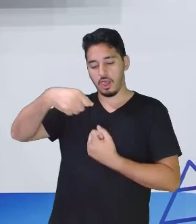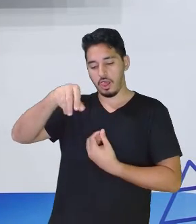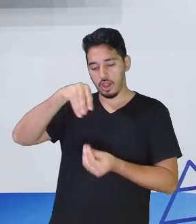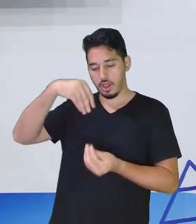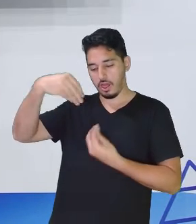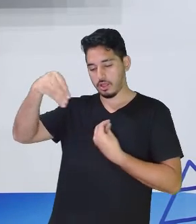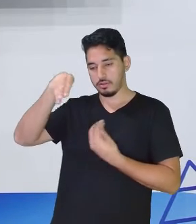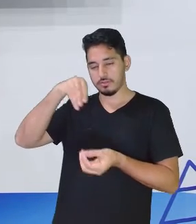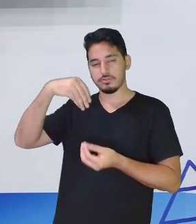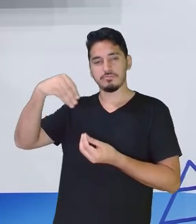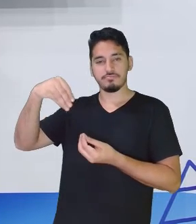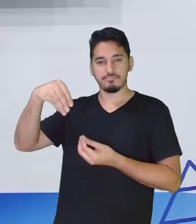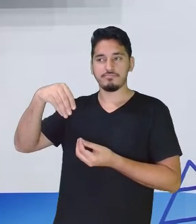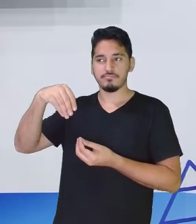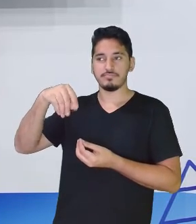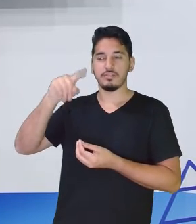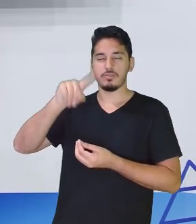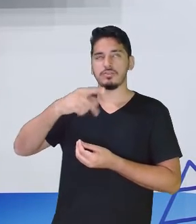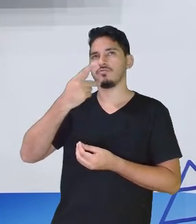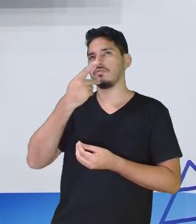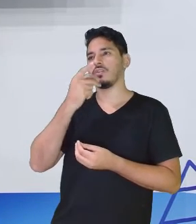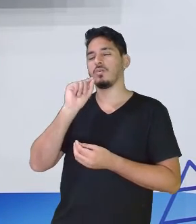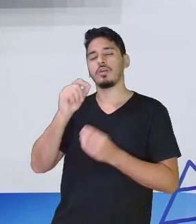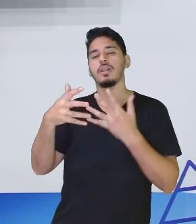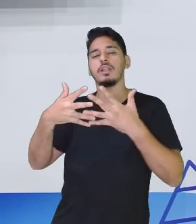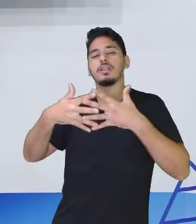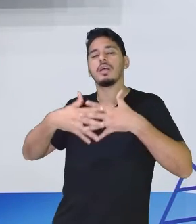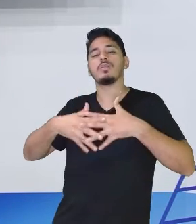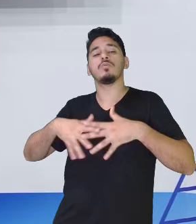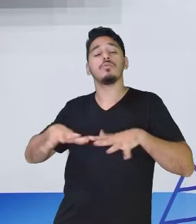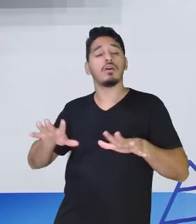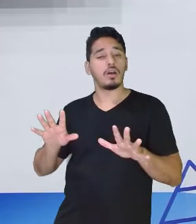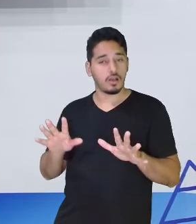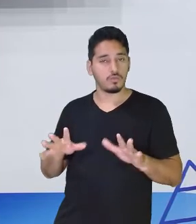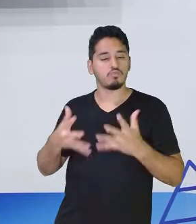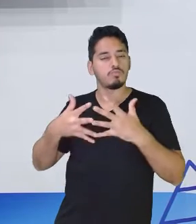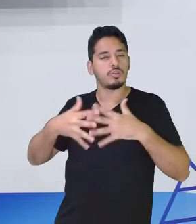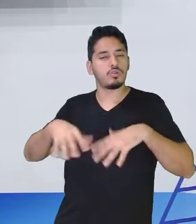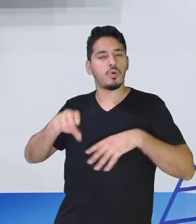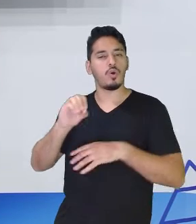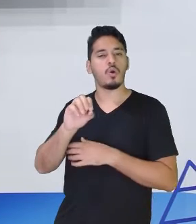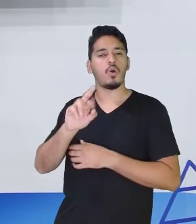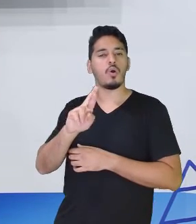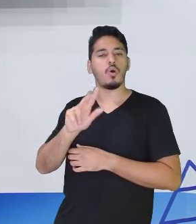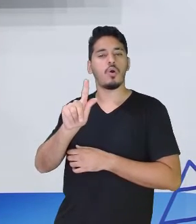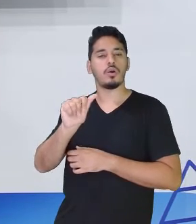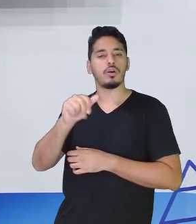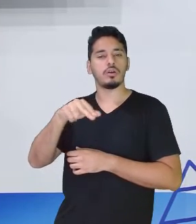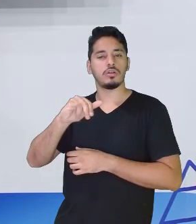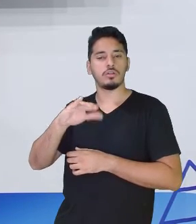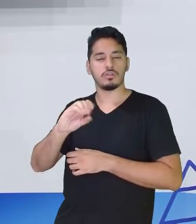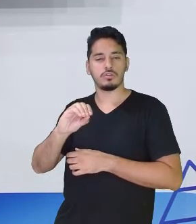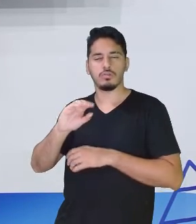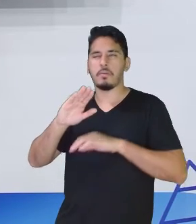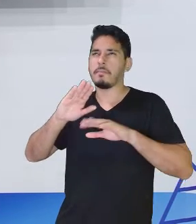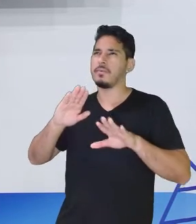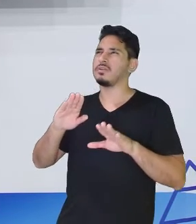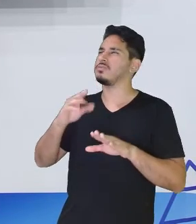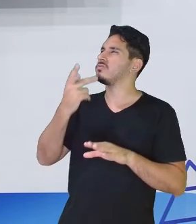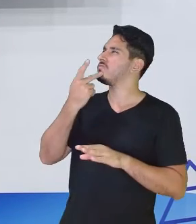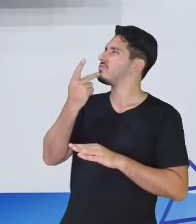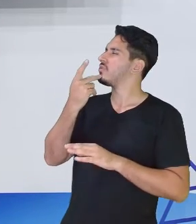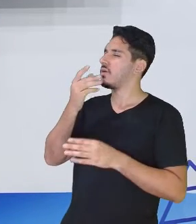era um plástico, né, que a gente vai dizer assim, natural, orgânico. Mas, o que quer dizer a